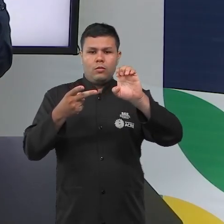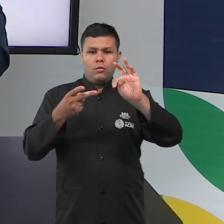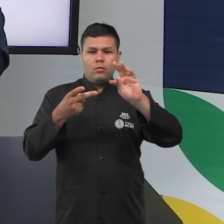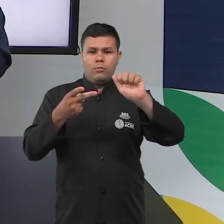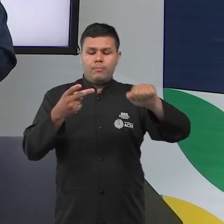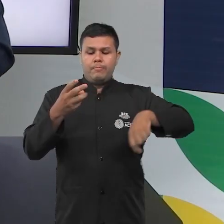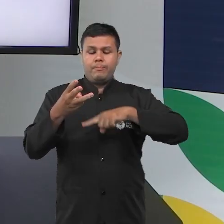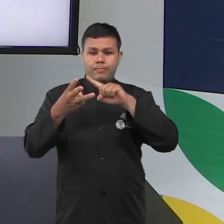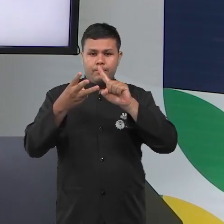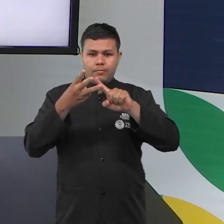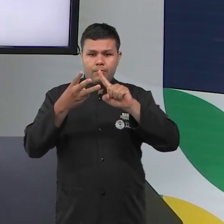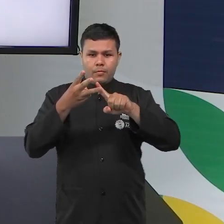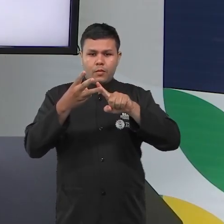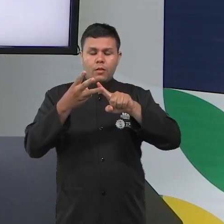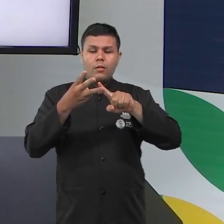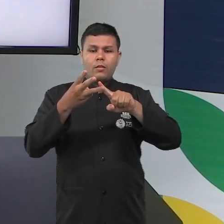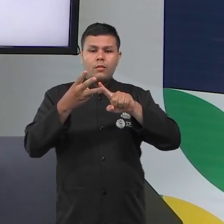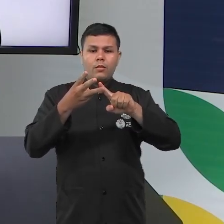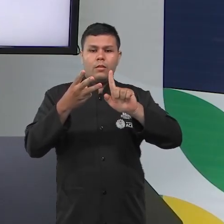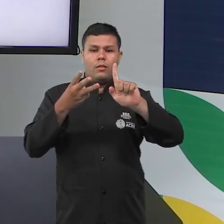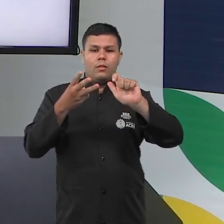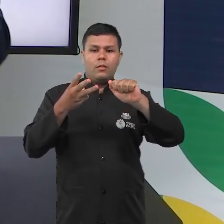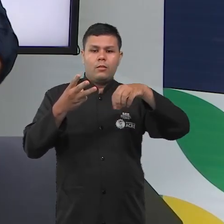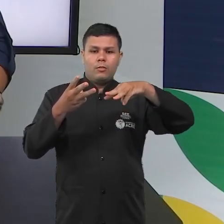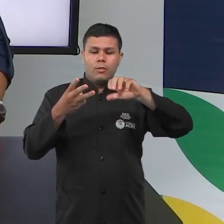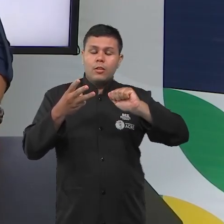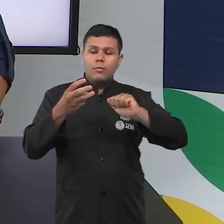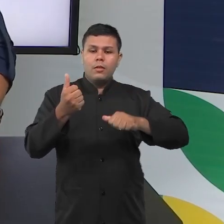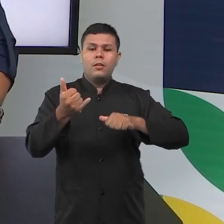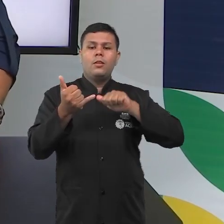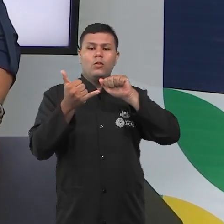sobre fissão e fusão nuclear. Espero